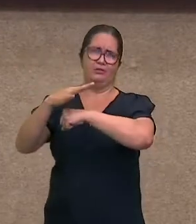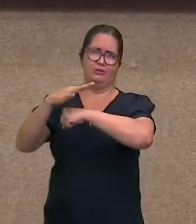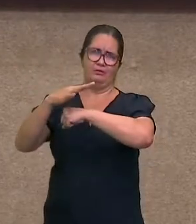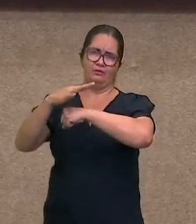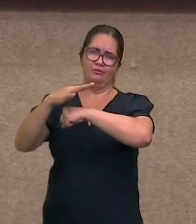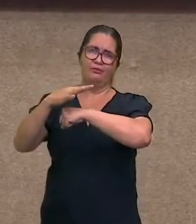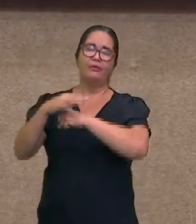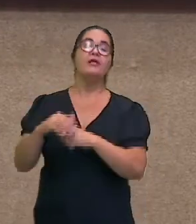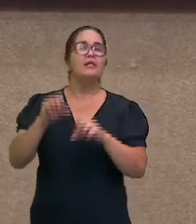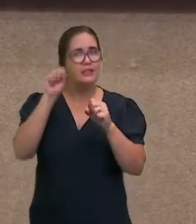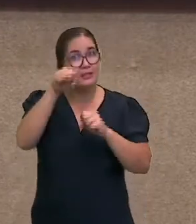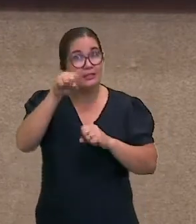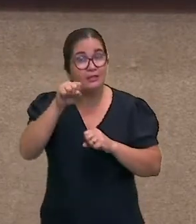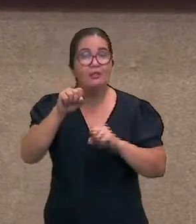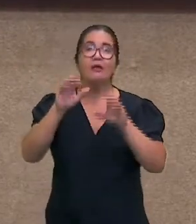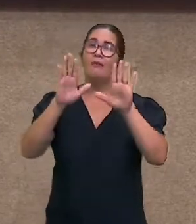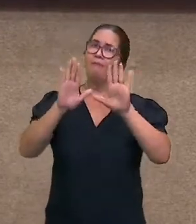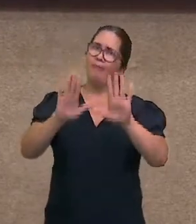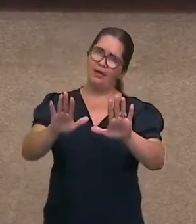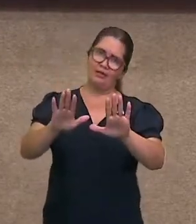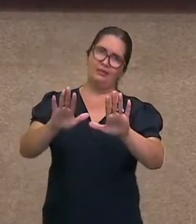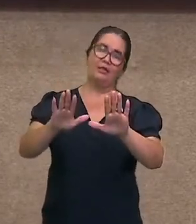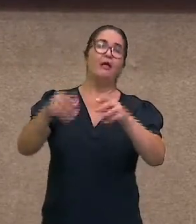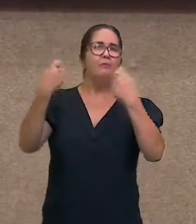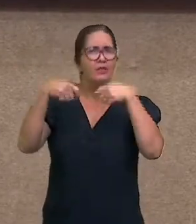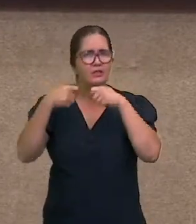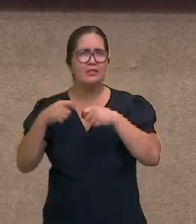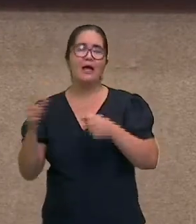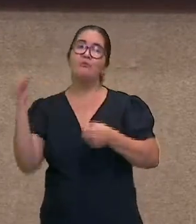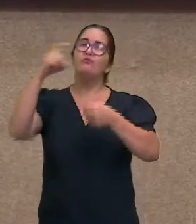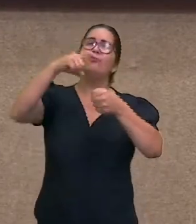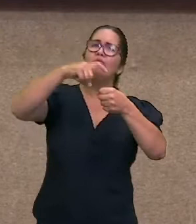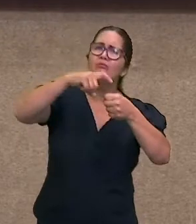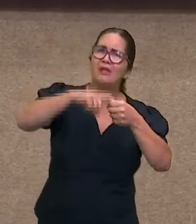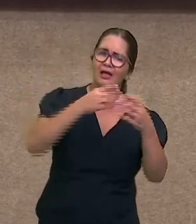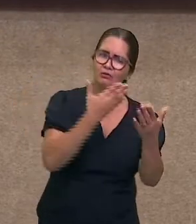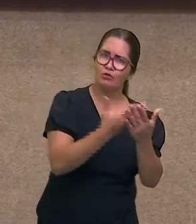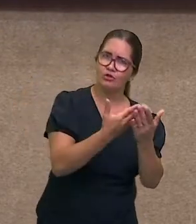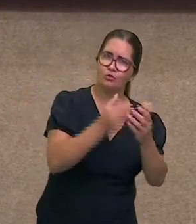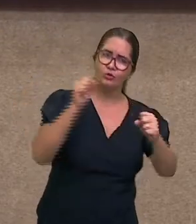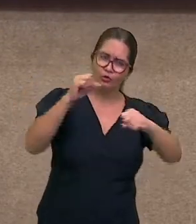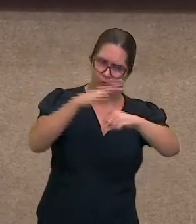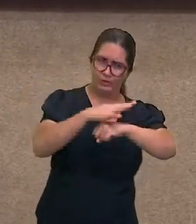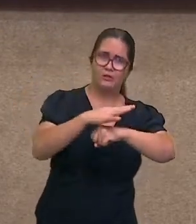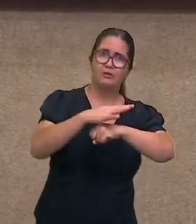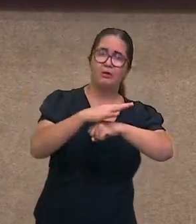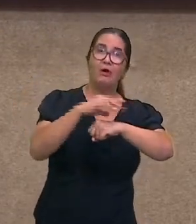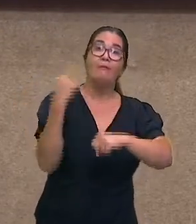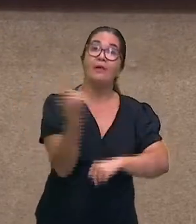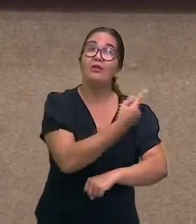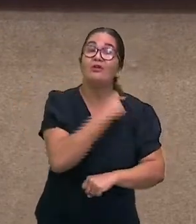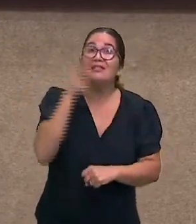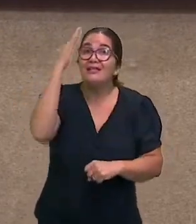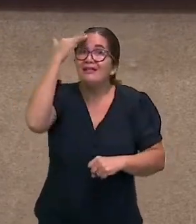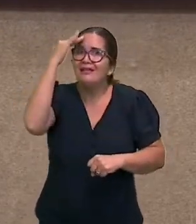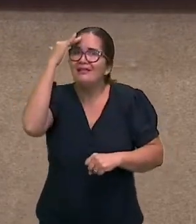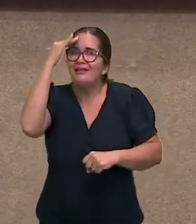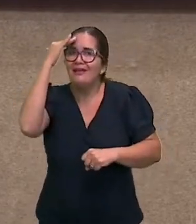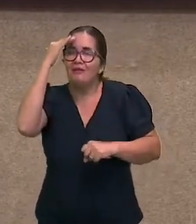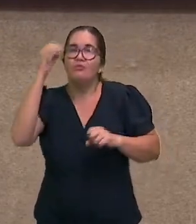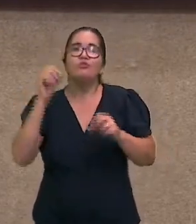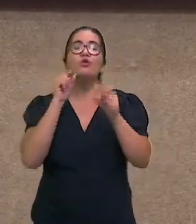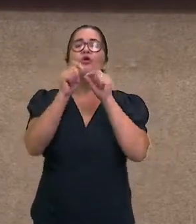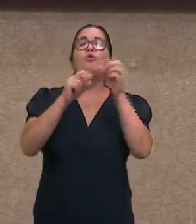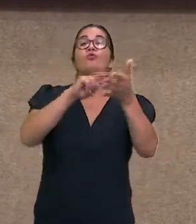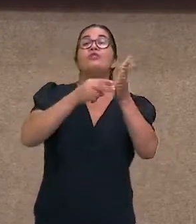um pouquinho no iluminismo para entender este liberalismo. Então, agora nós vamos